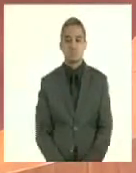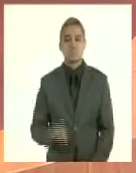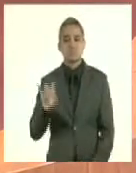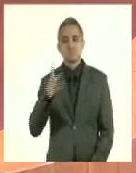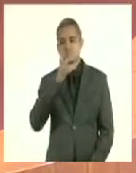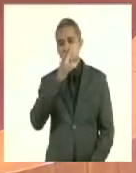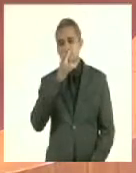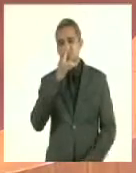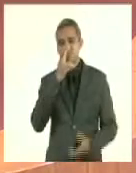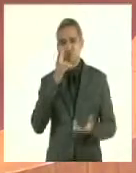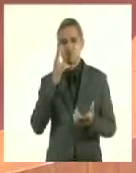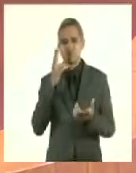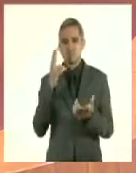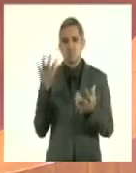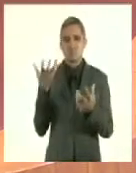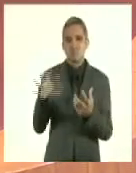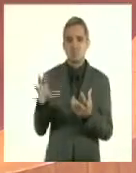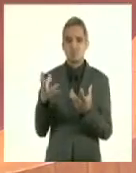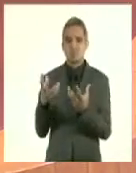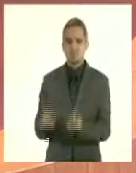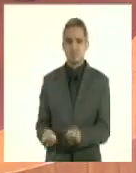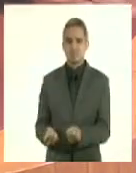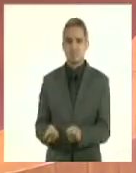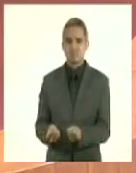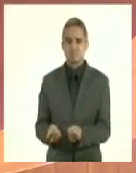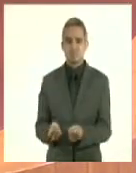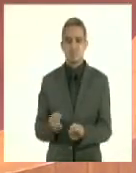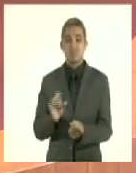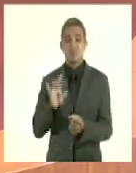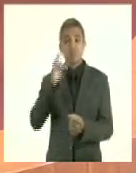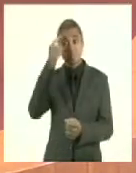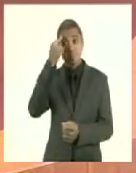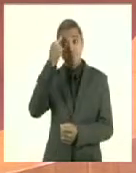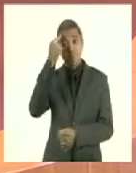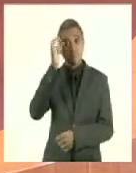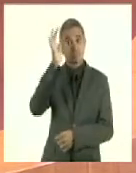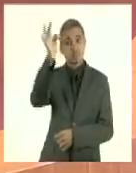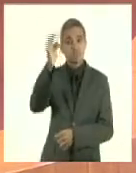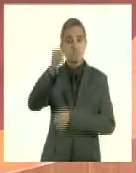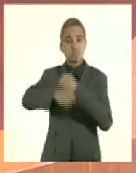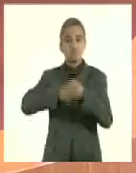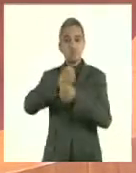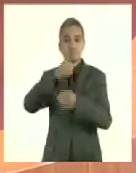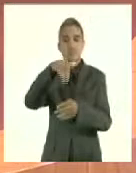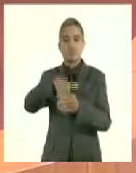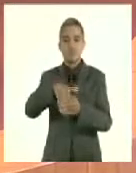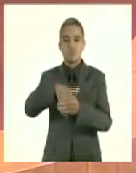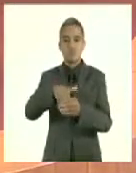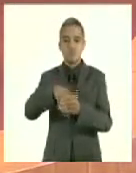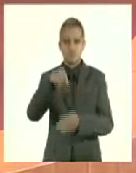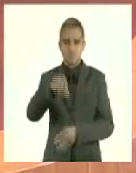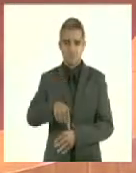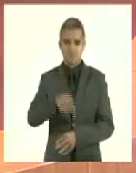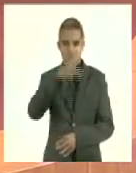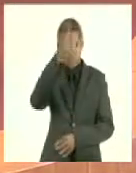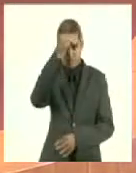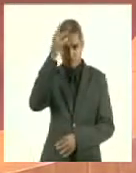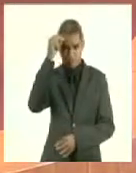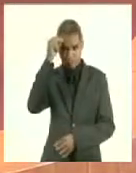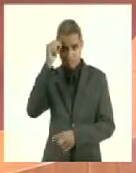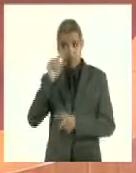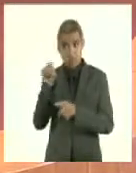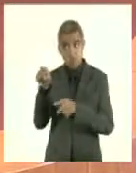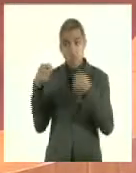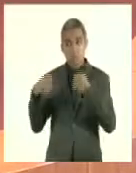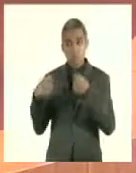renitente numa eleição do ano que vem, quando Vossa Excelência devia estar trabalhando o seu mandato.